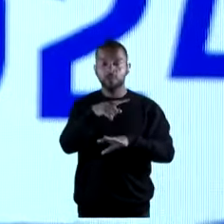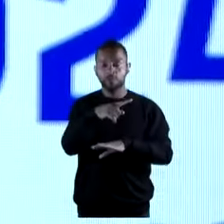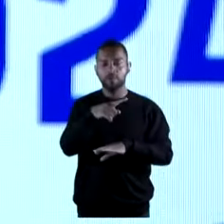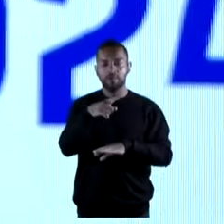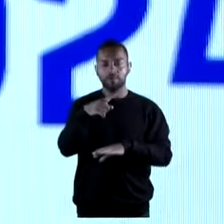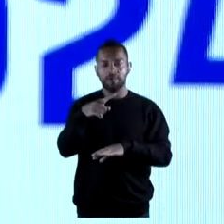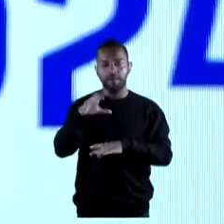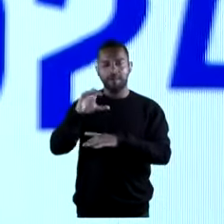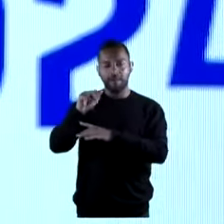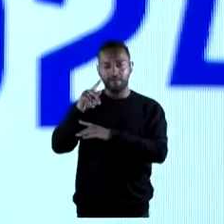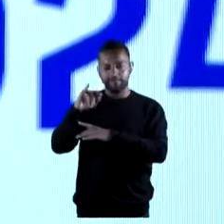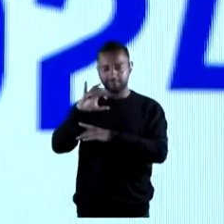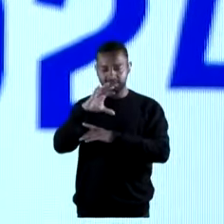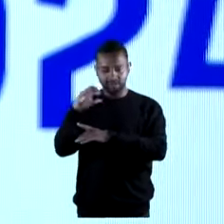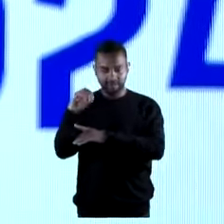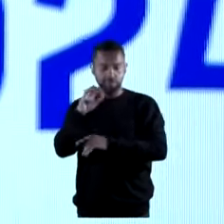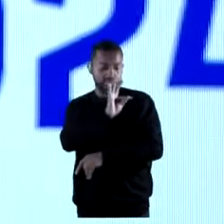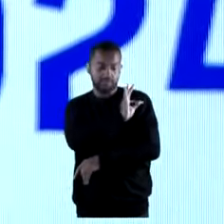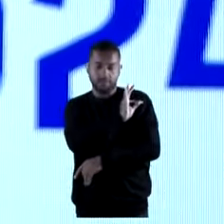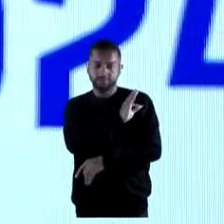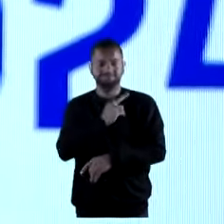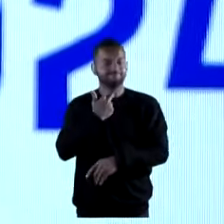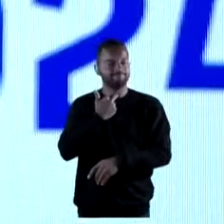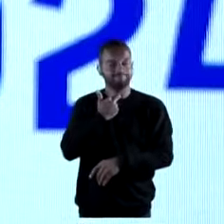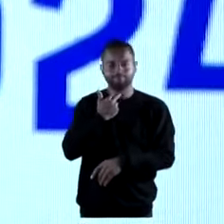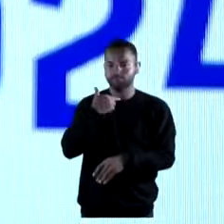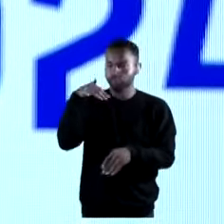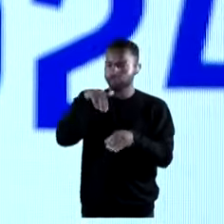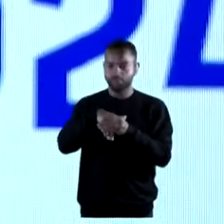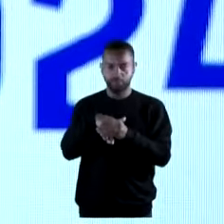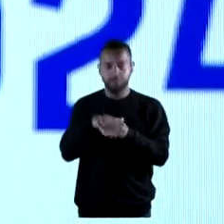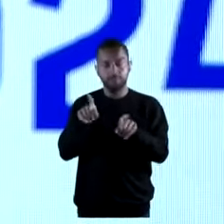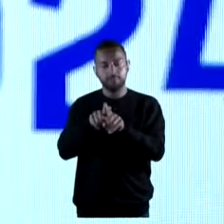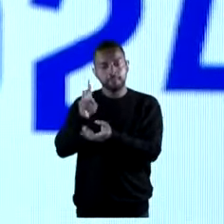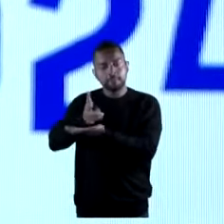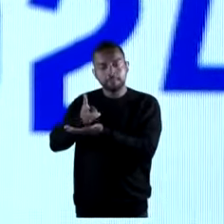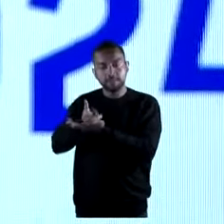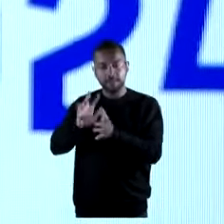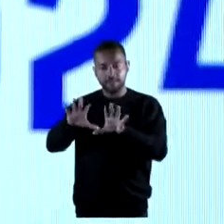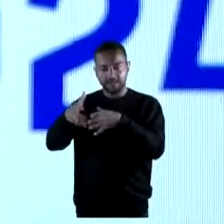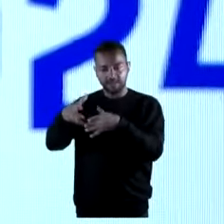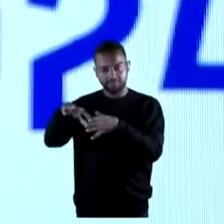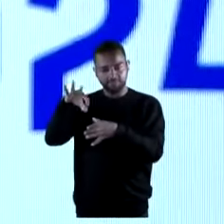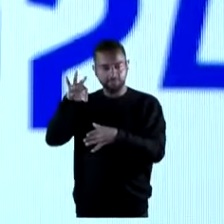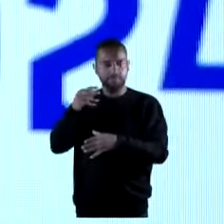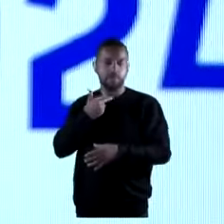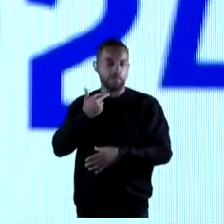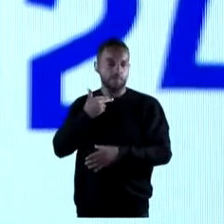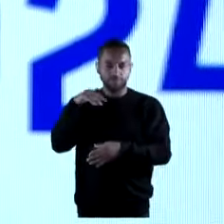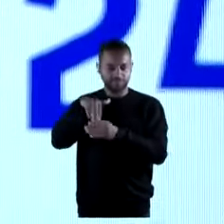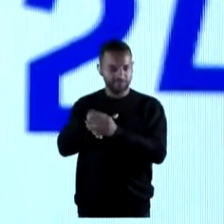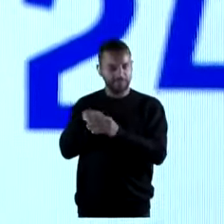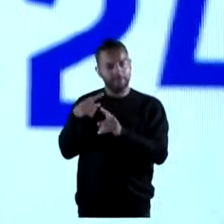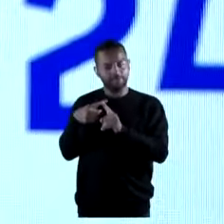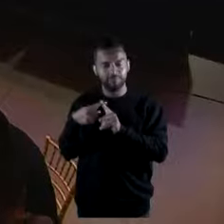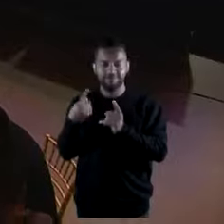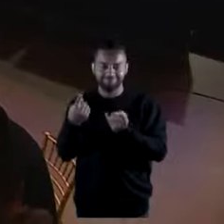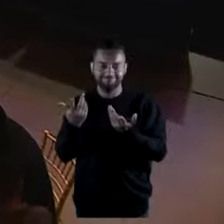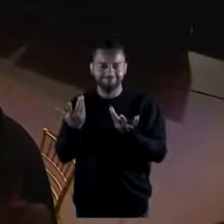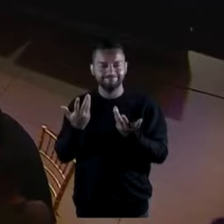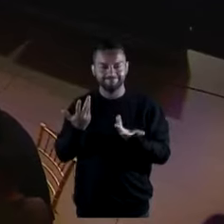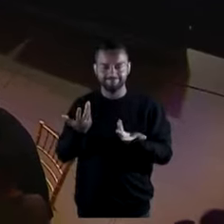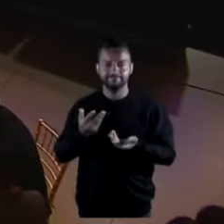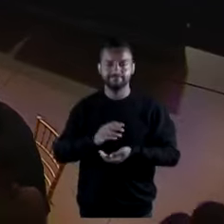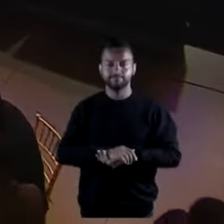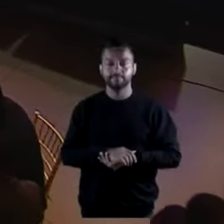também o técnico não podiam votar e nenhum membro da mesma equipe não podiam puxar a sardinha para o seu lado. Então, nós vamos começar